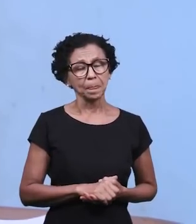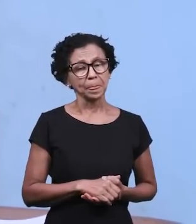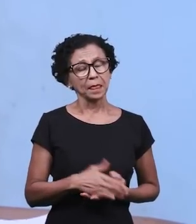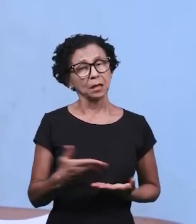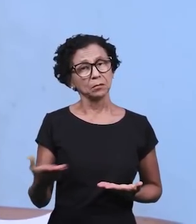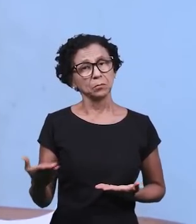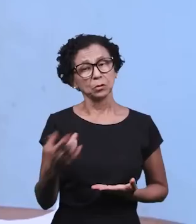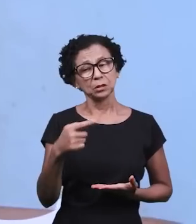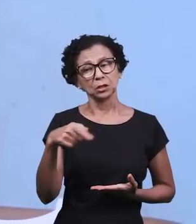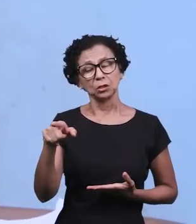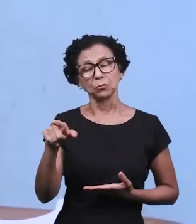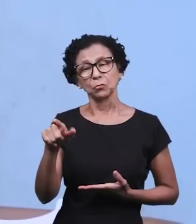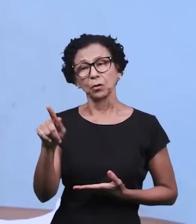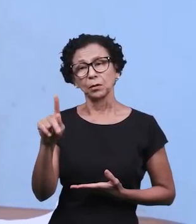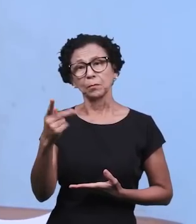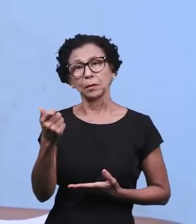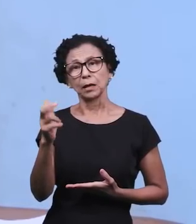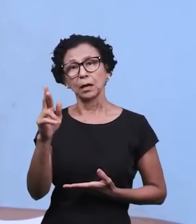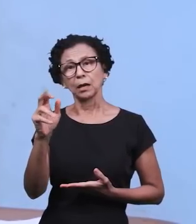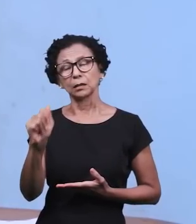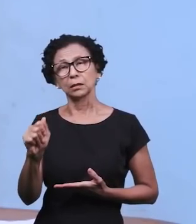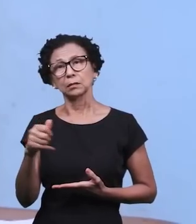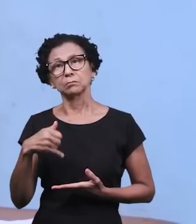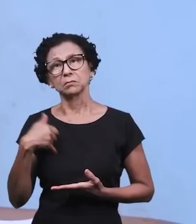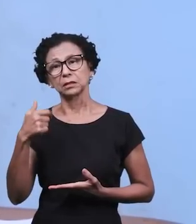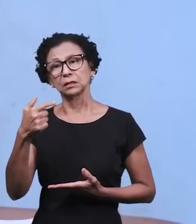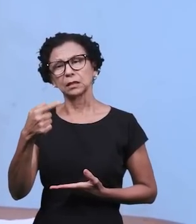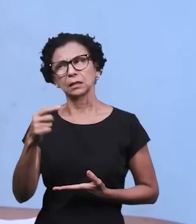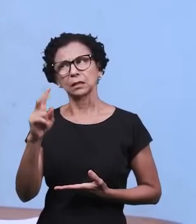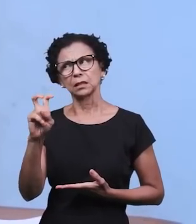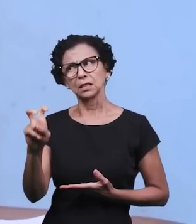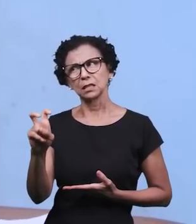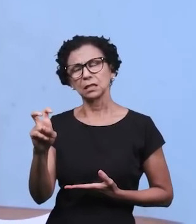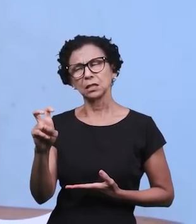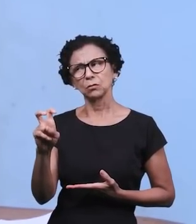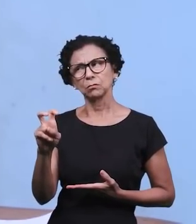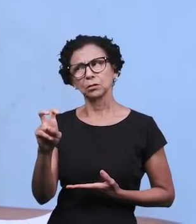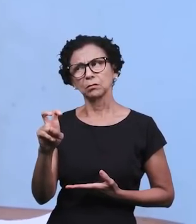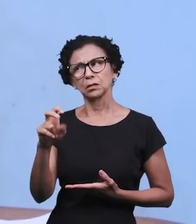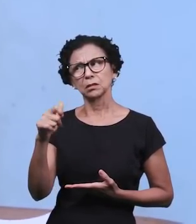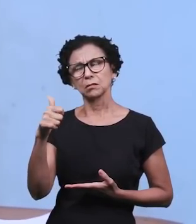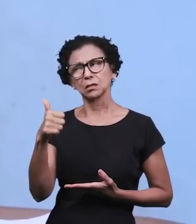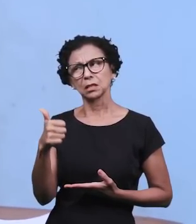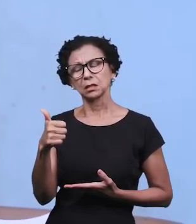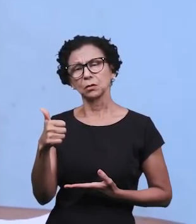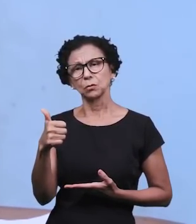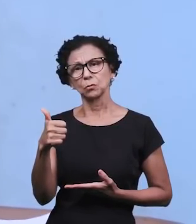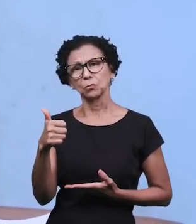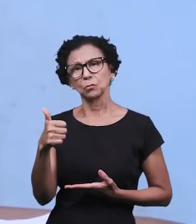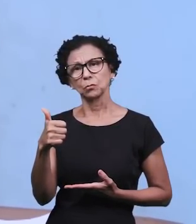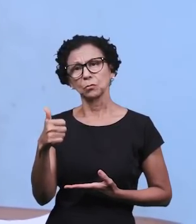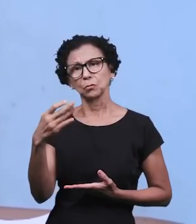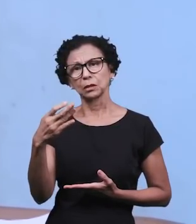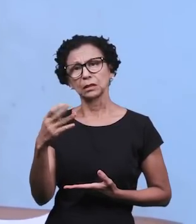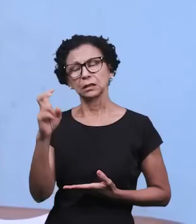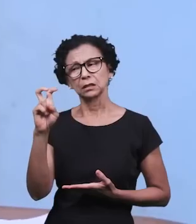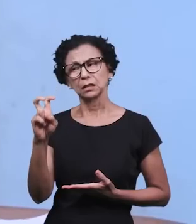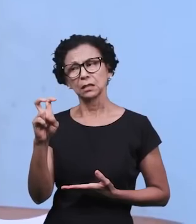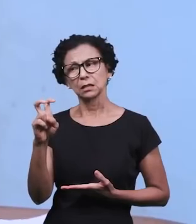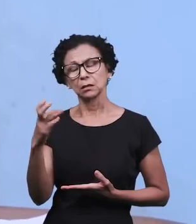bíblica. Abraão, Naor e Harã são os 3 irmãos que viriam da descendência